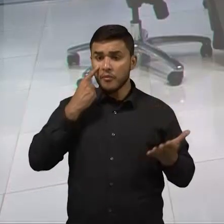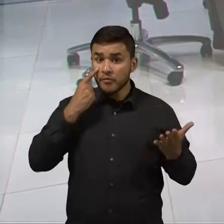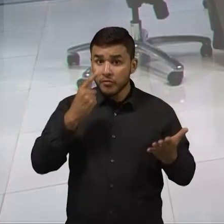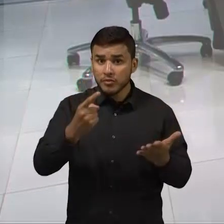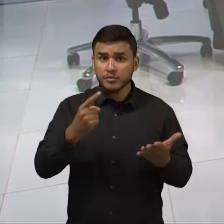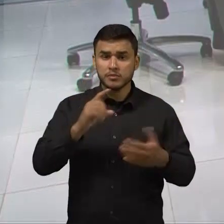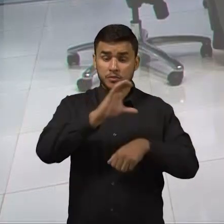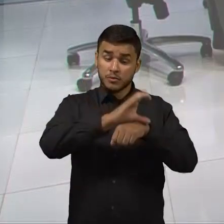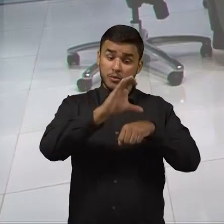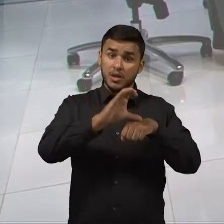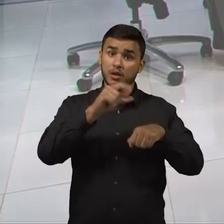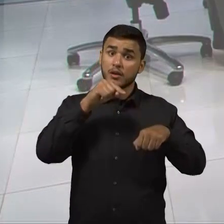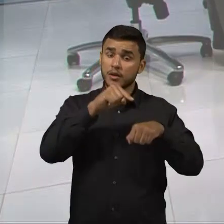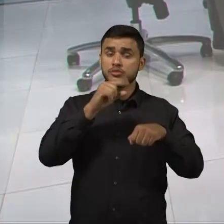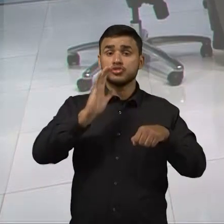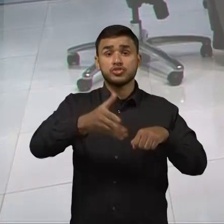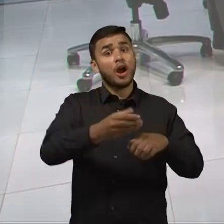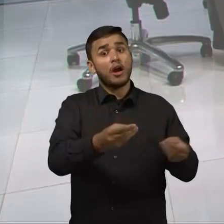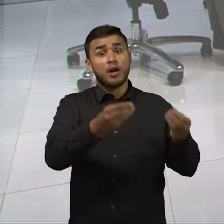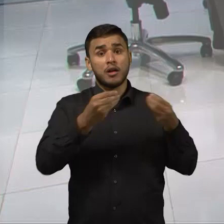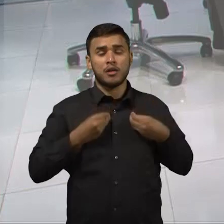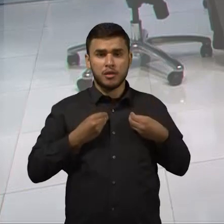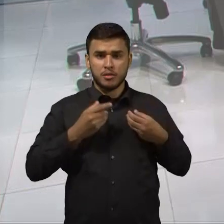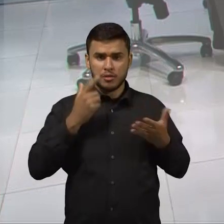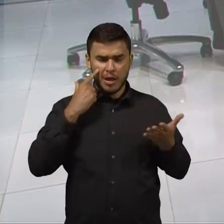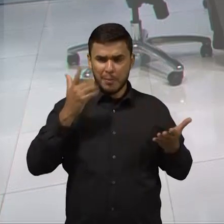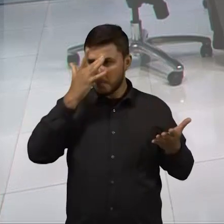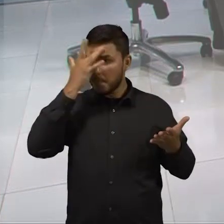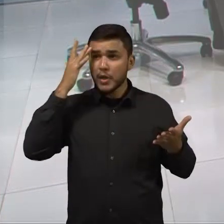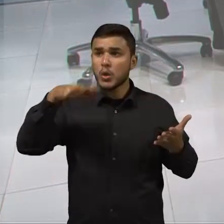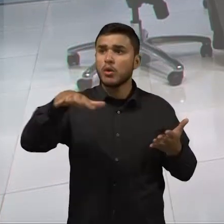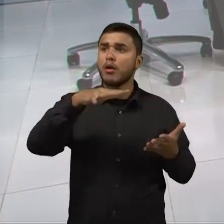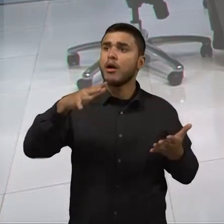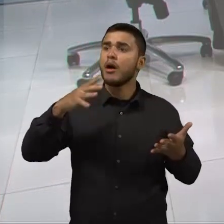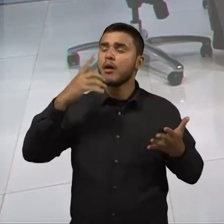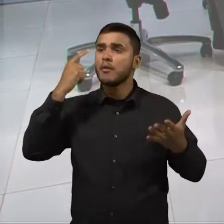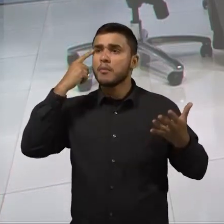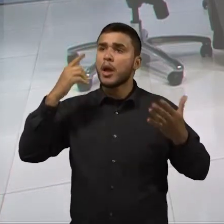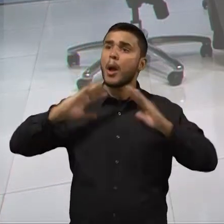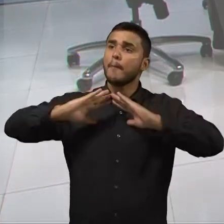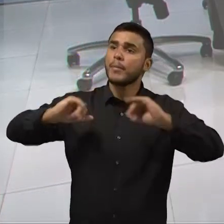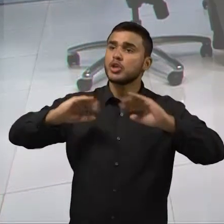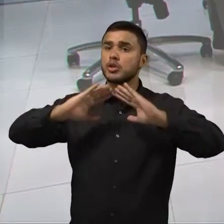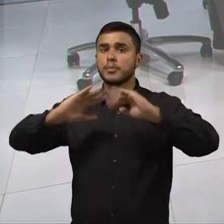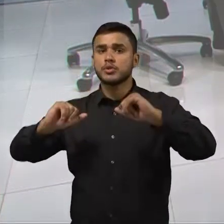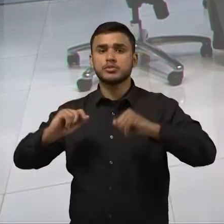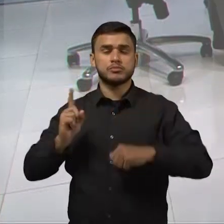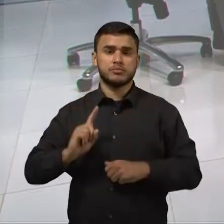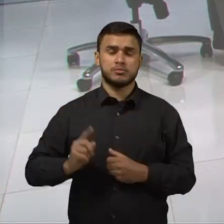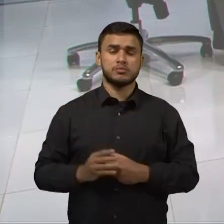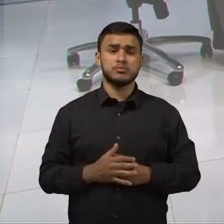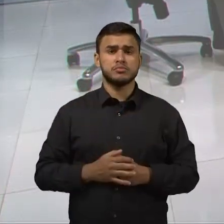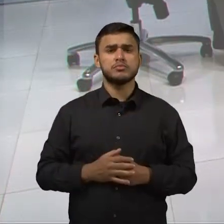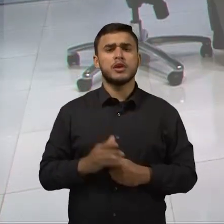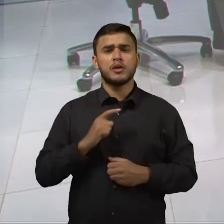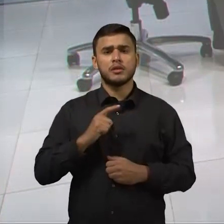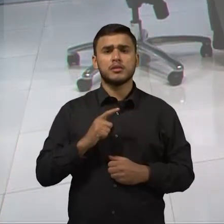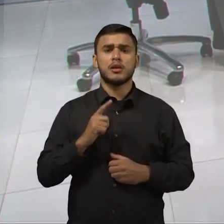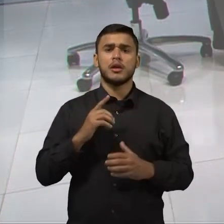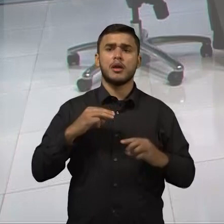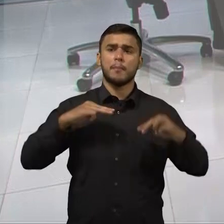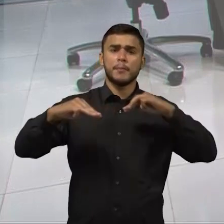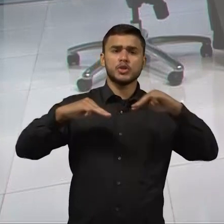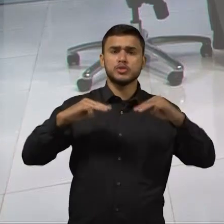aquilo que o poder constituinte estabeleceu para ele, e não para aquele clamor popular. E a demora da justiça tem ministro que passa 10 anos, 12 anos com o